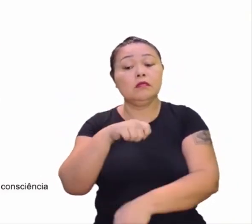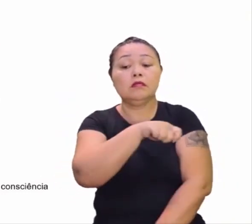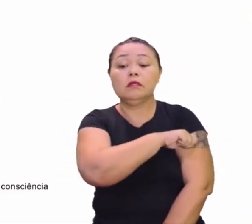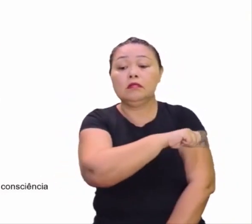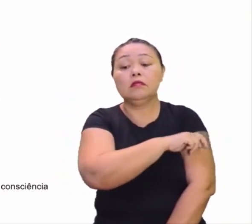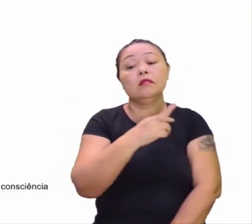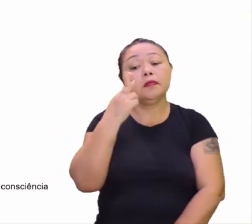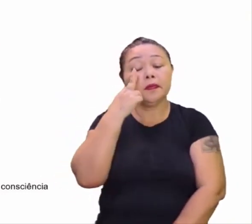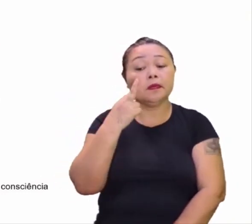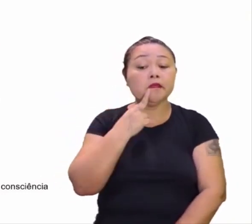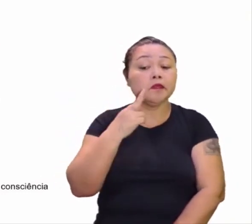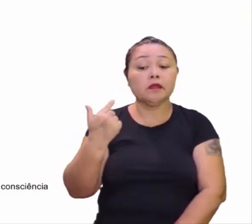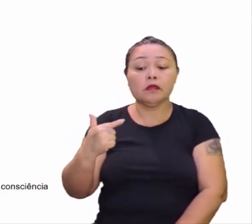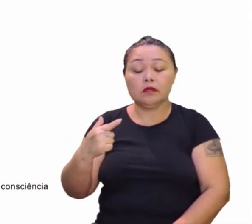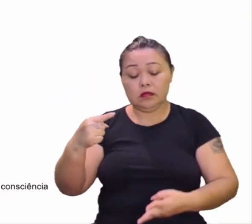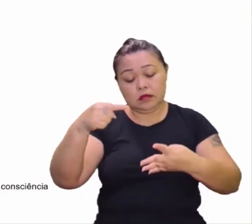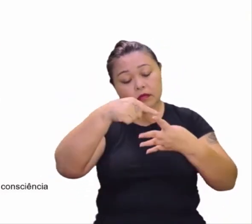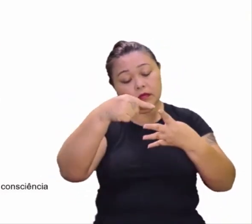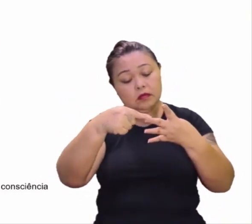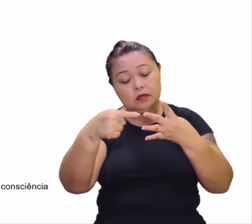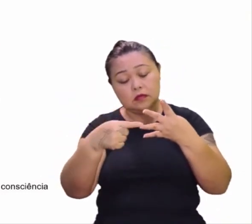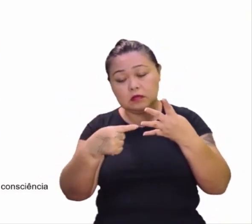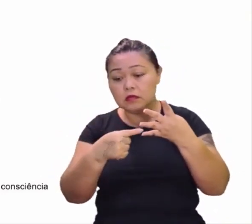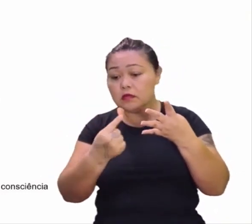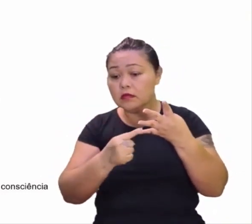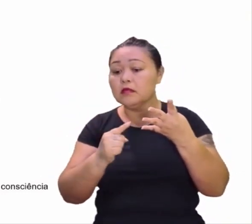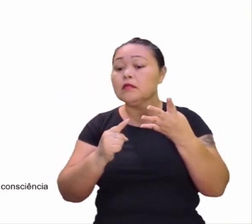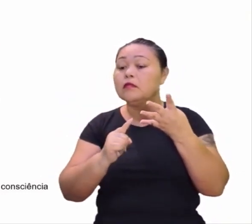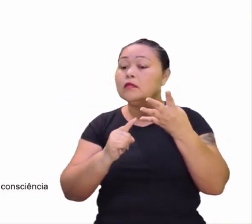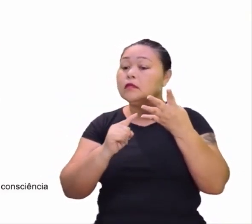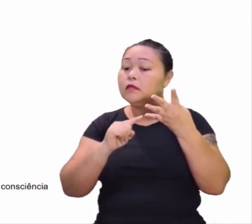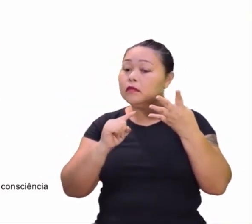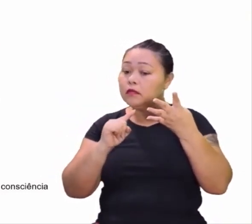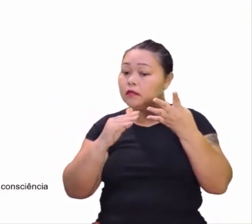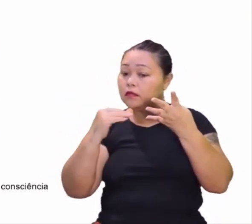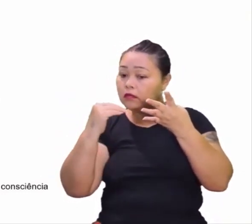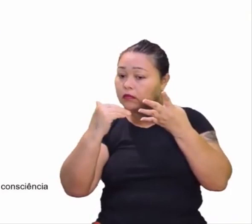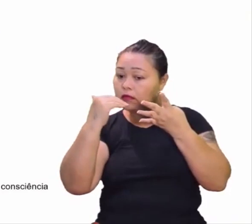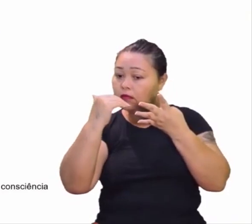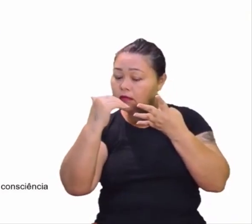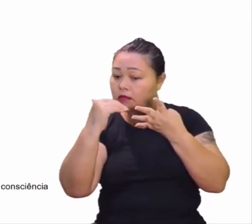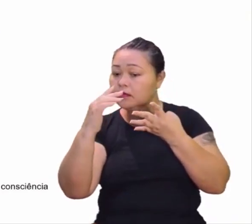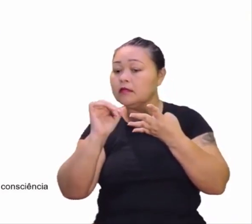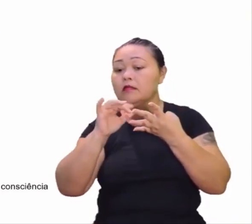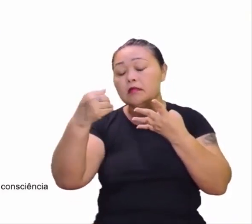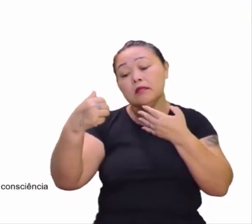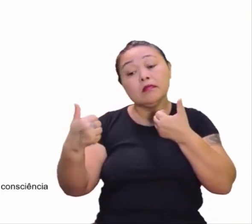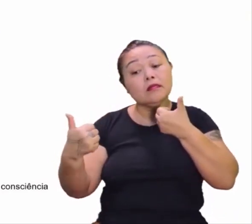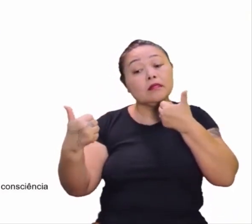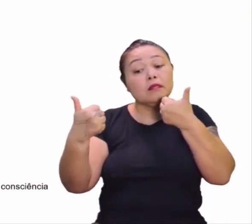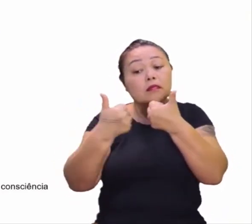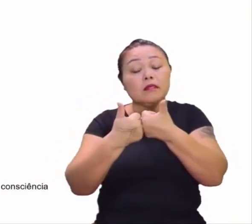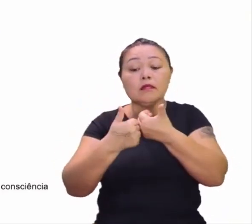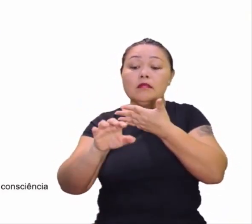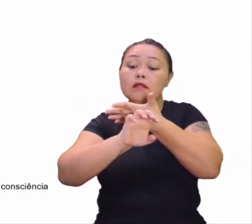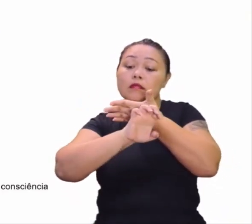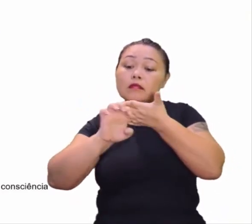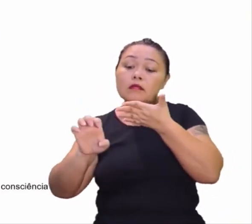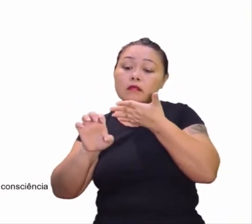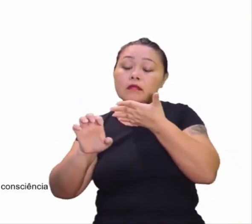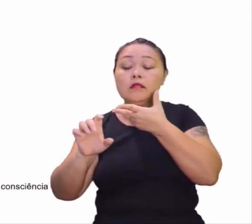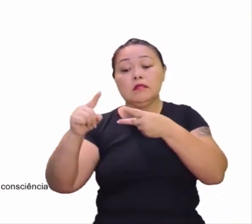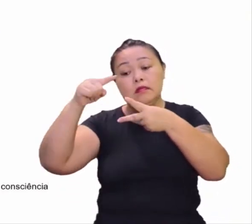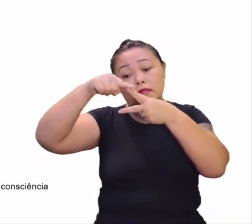que em Rondônia a gente não tem 4 estações bem definidas, porque essas regiões que estão próximas do Equador só têm